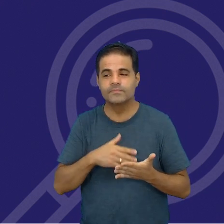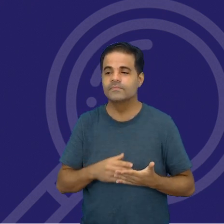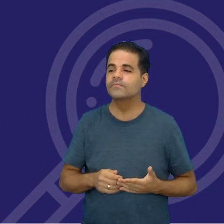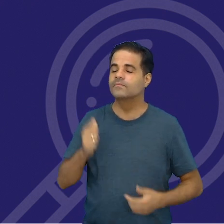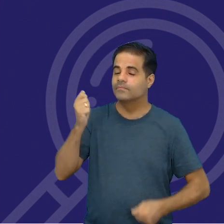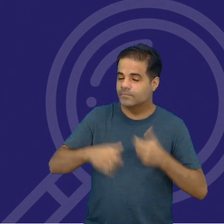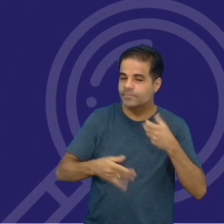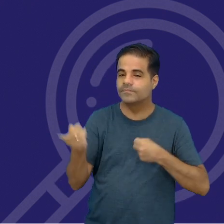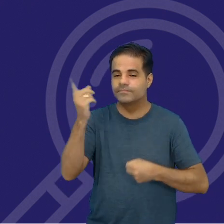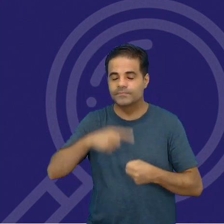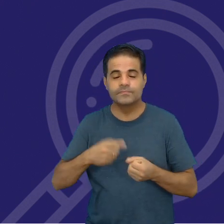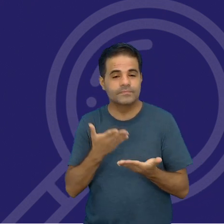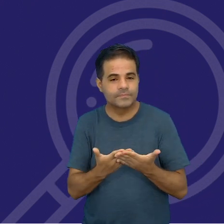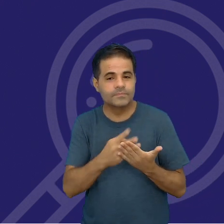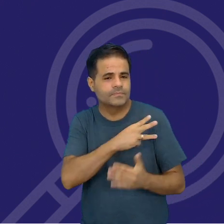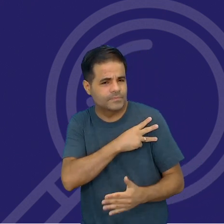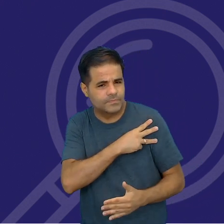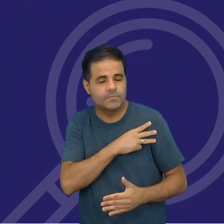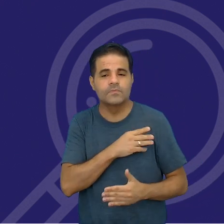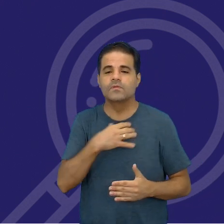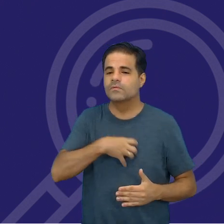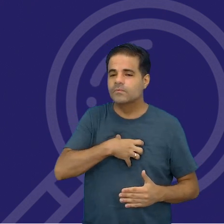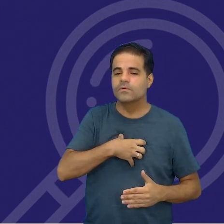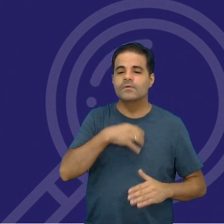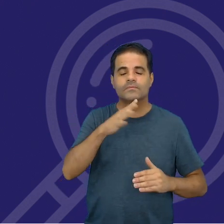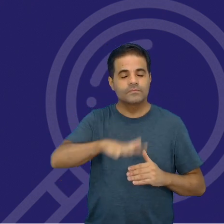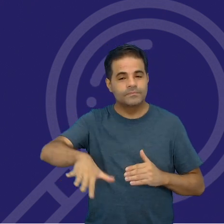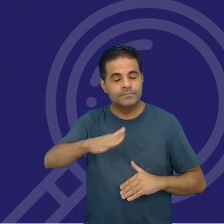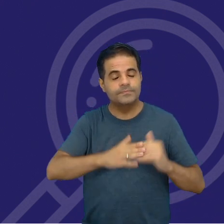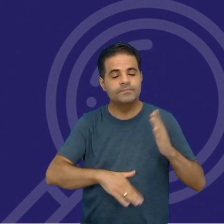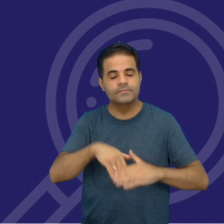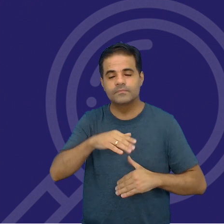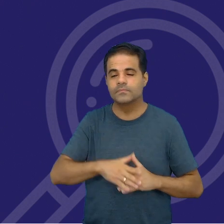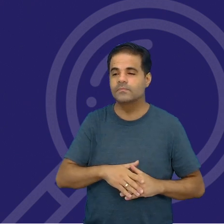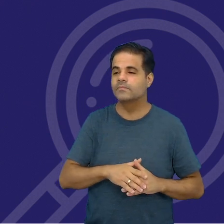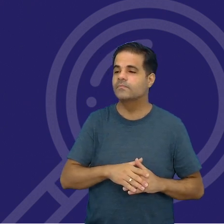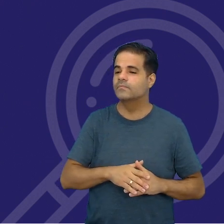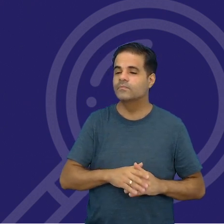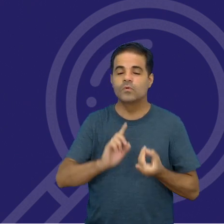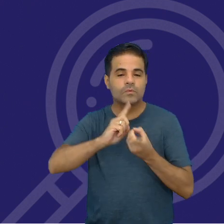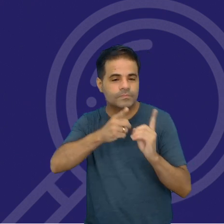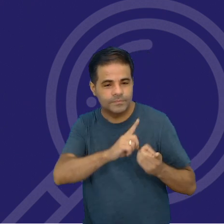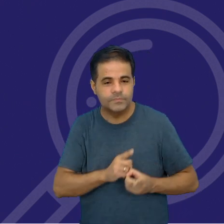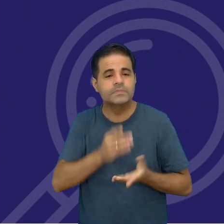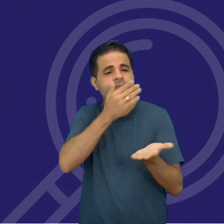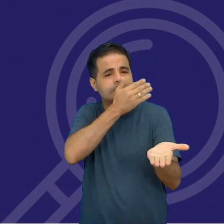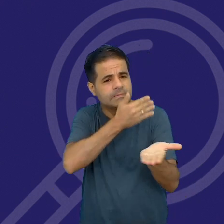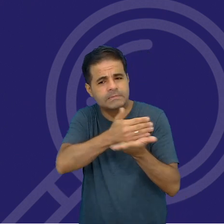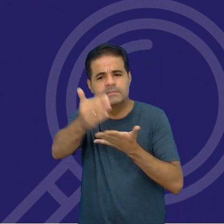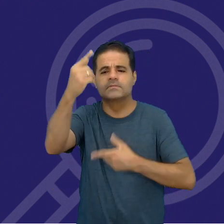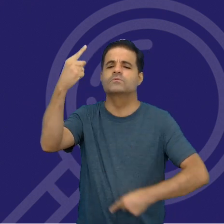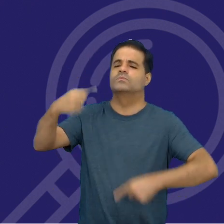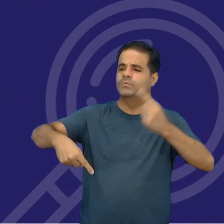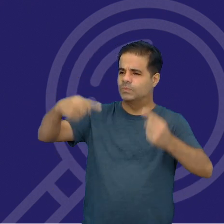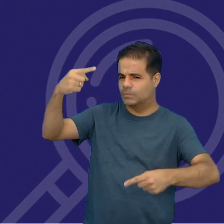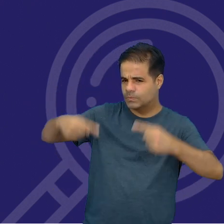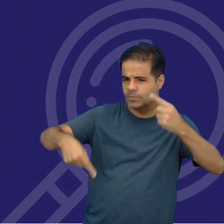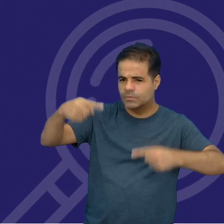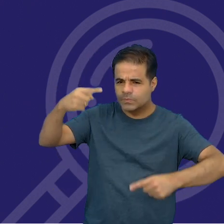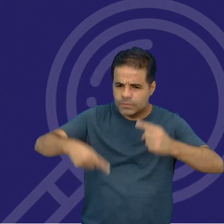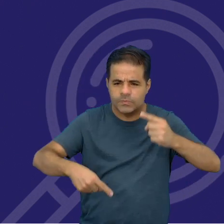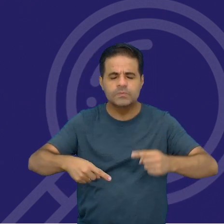pelos alunos da terceira série, como forma até mesmo lúdica, né, de iniciar as discussões sobre os